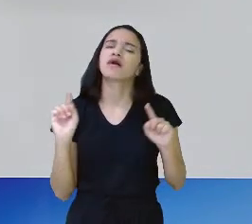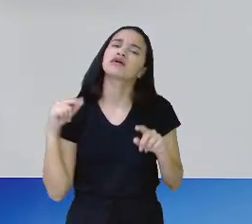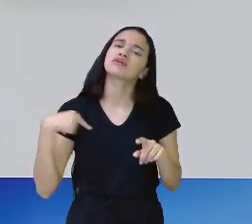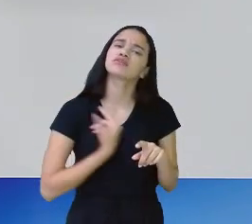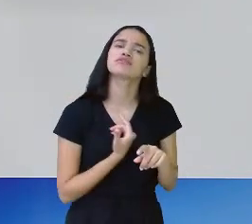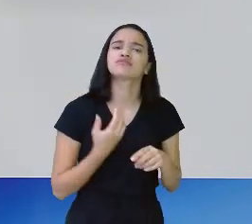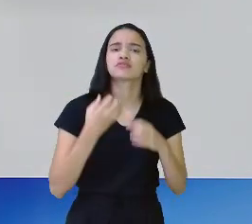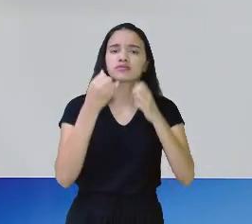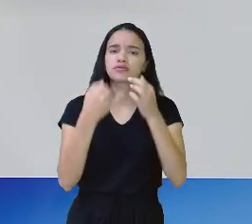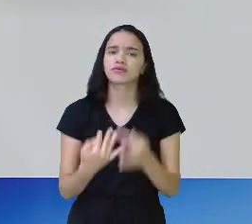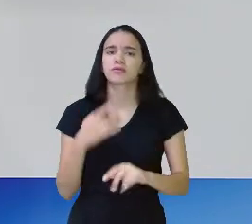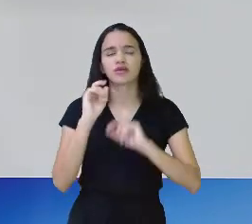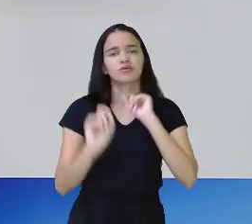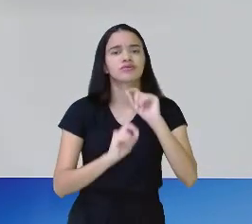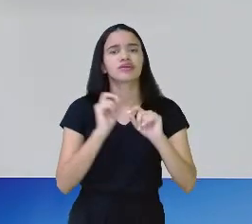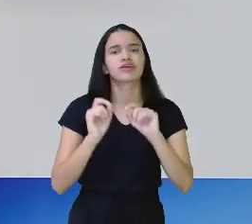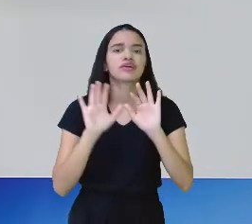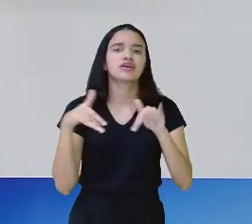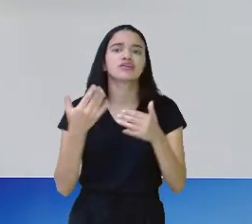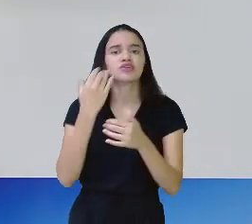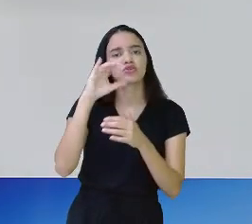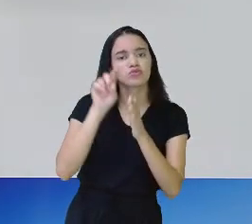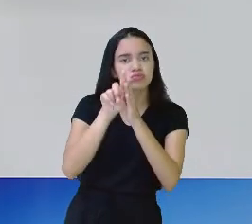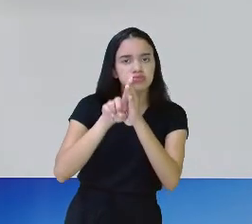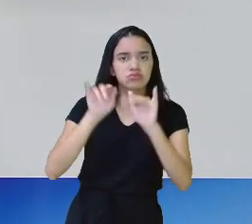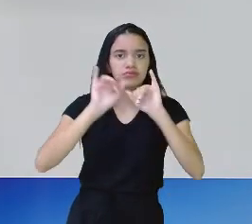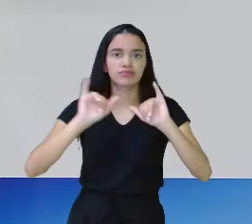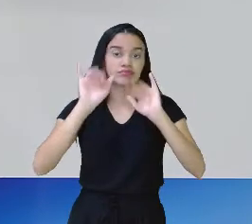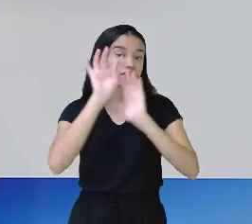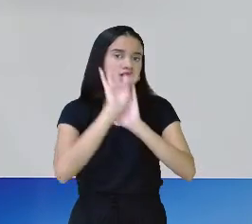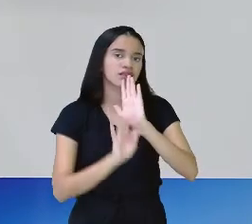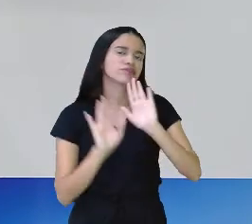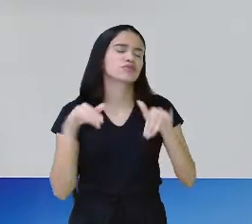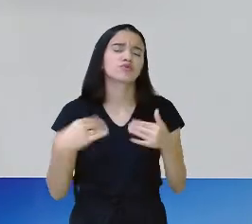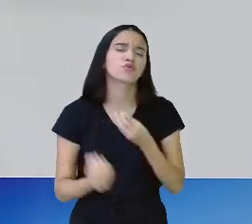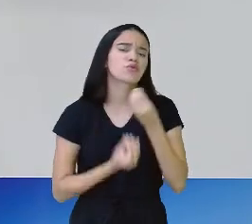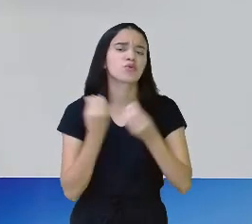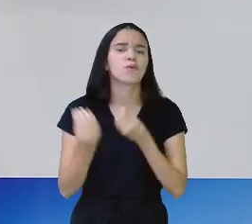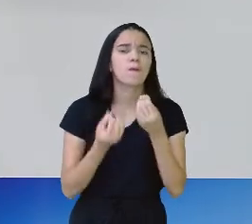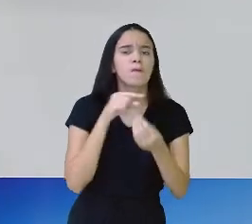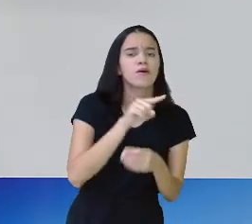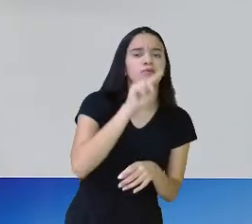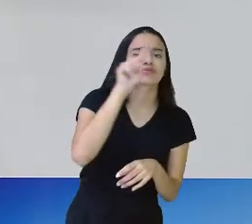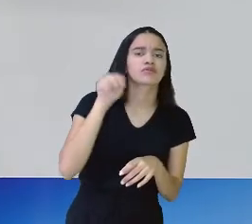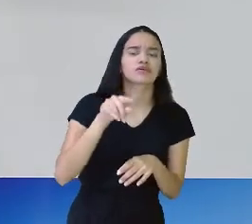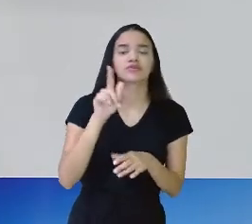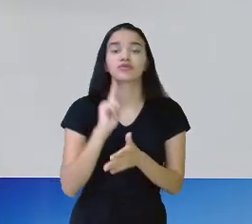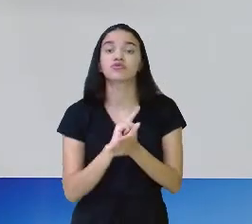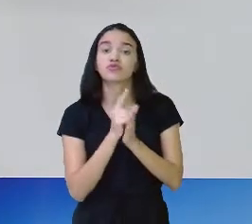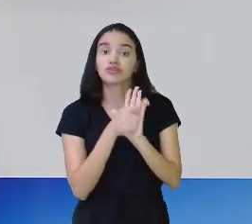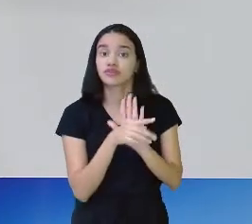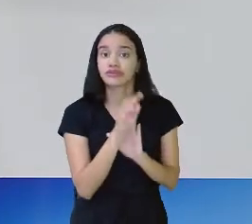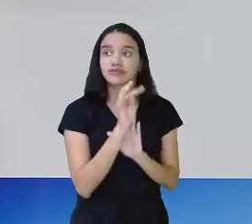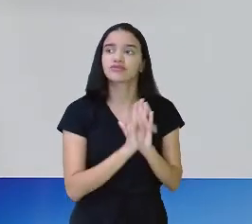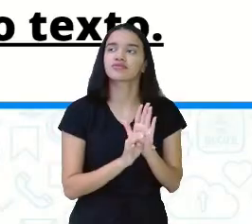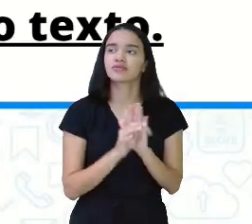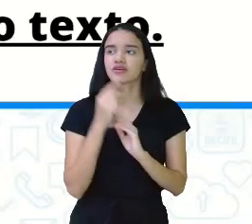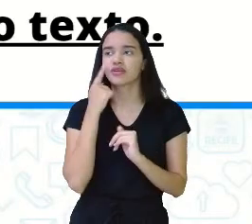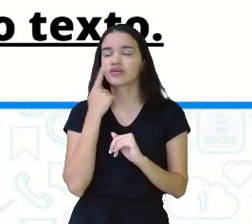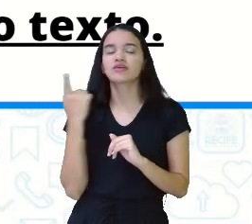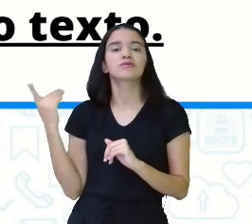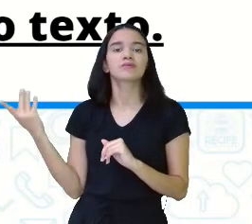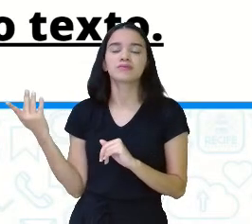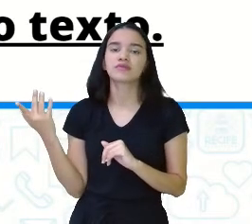está falando de um texto de divulgação científica. E aí, como pontuar esse gênero textual?